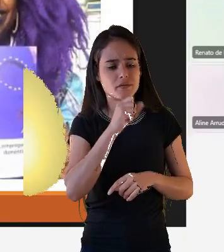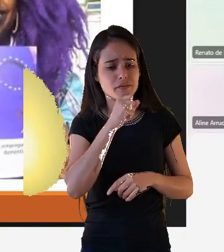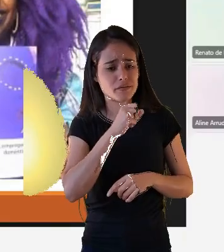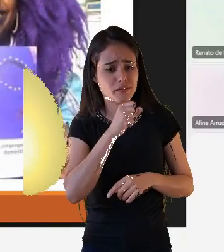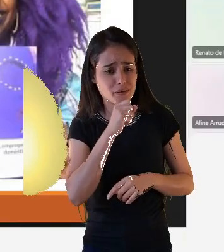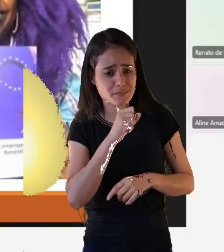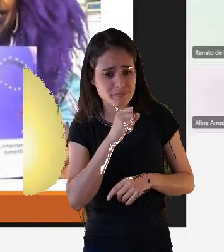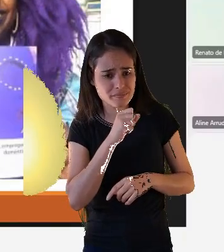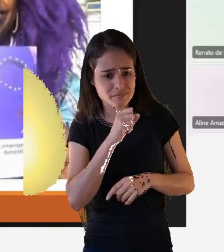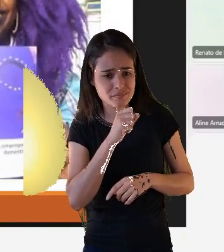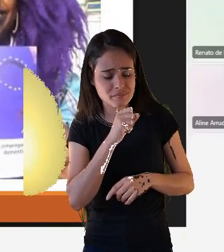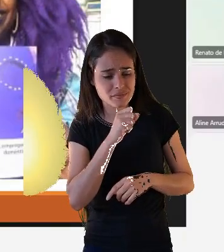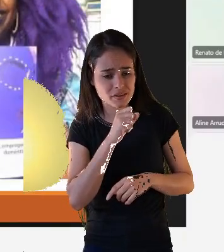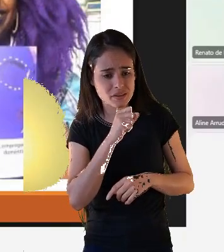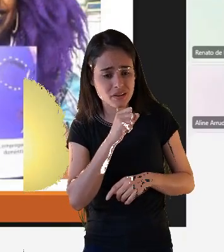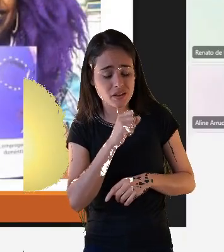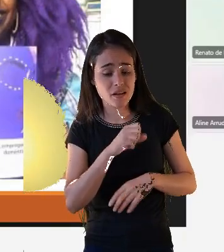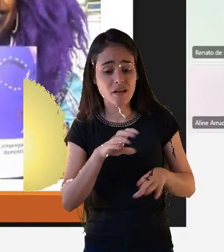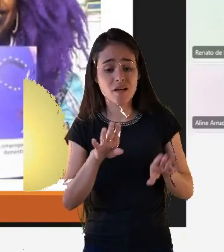o trabalho